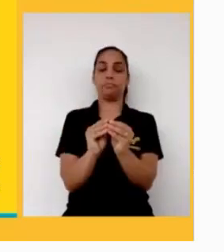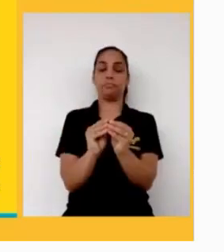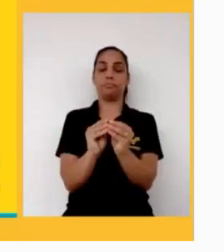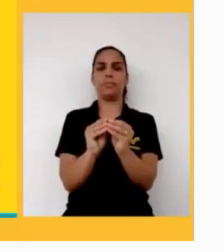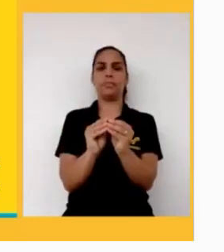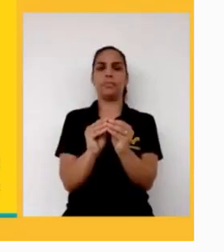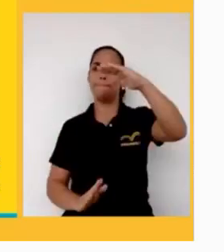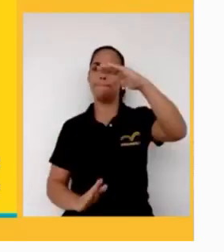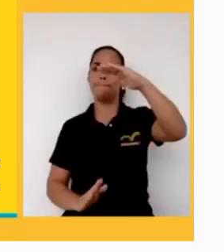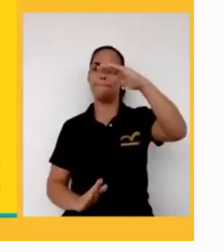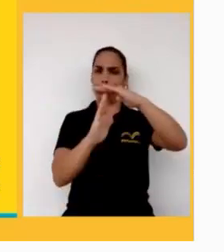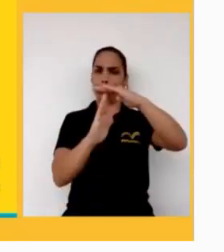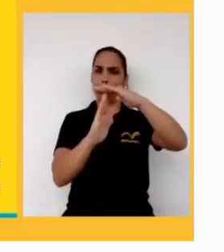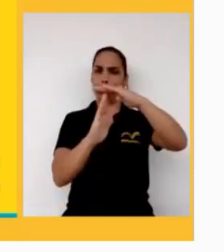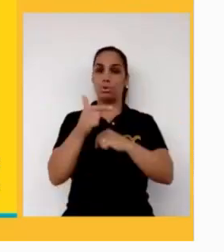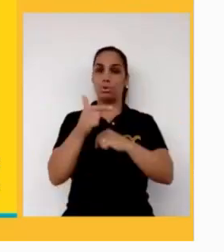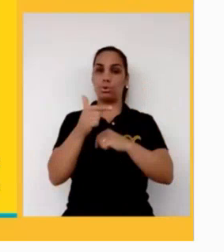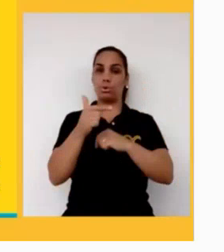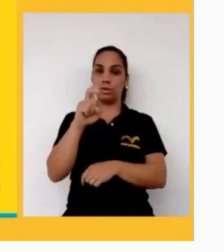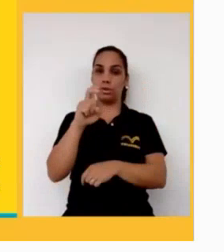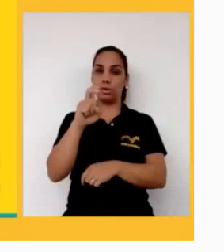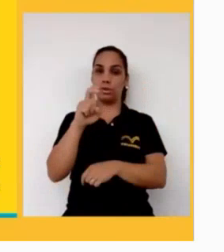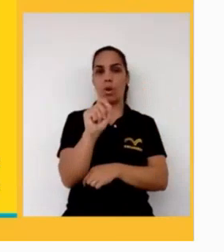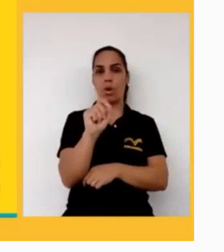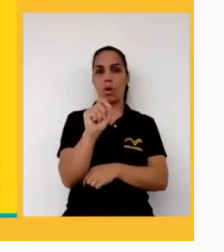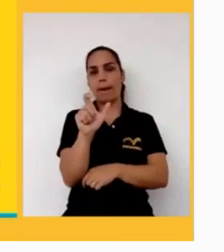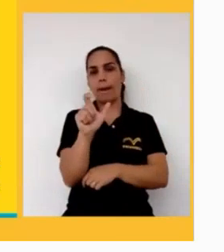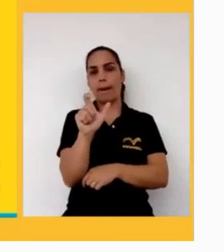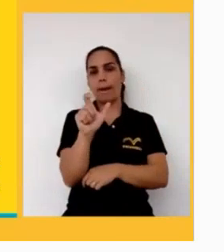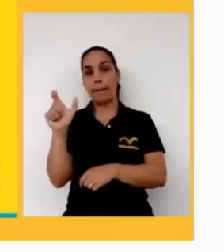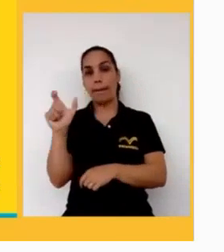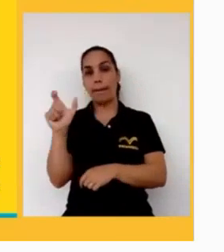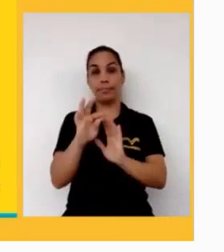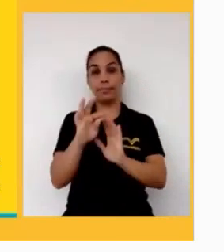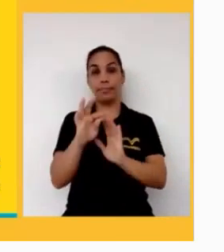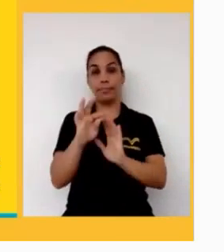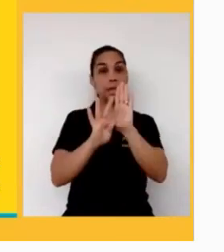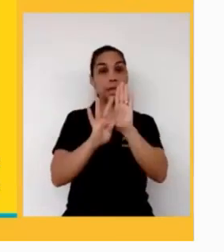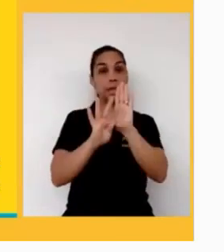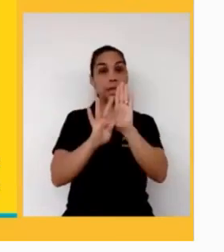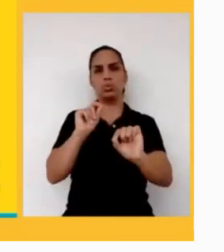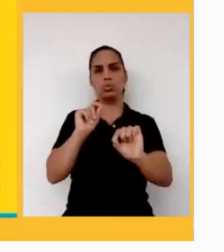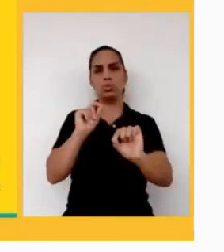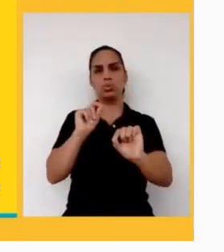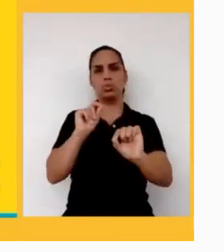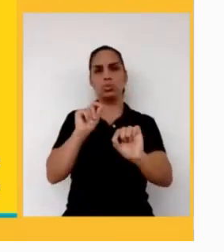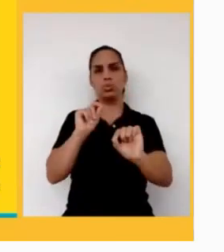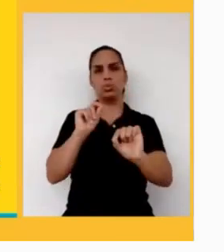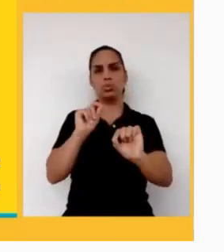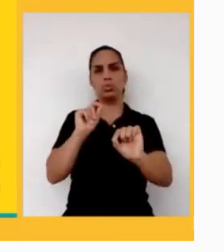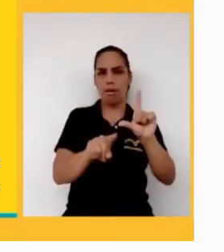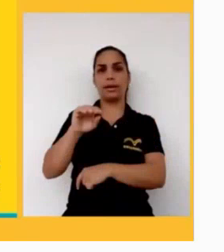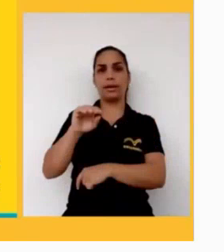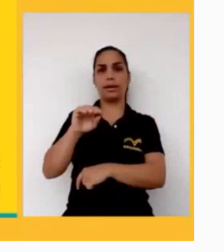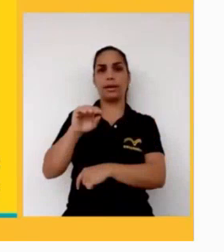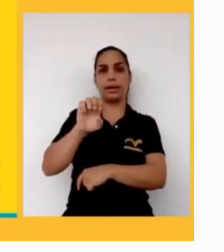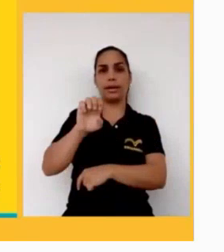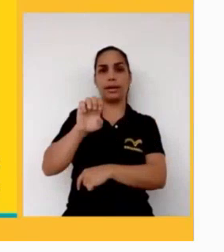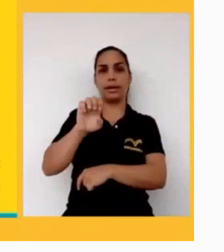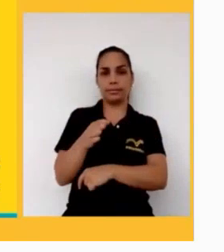250 palavras. No texto, a fonte é Times New Roman e